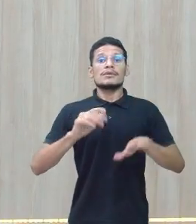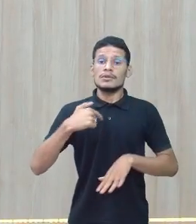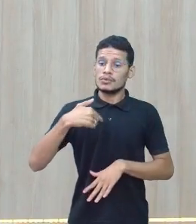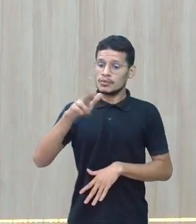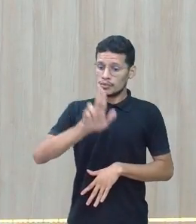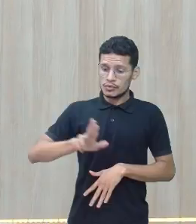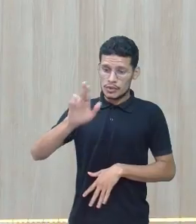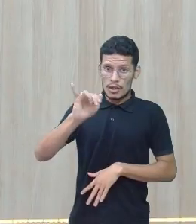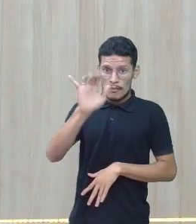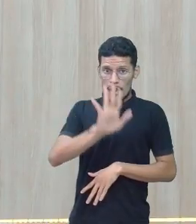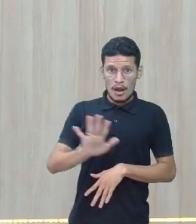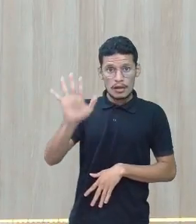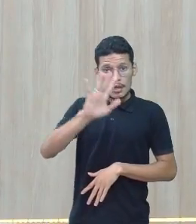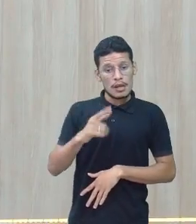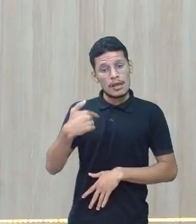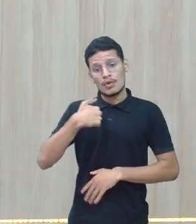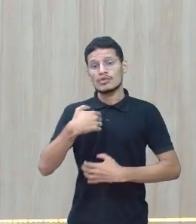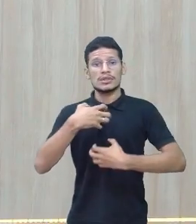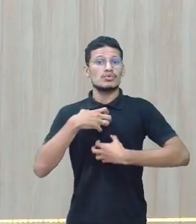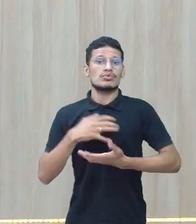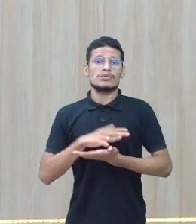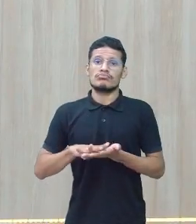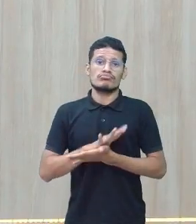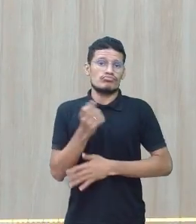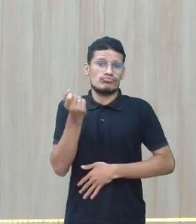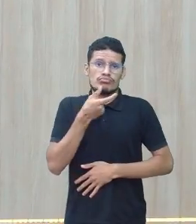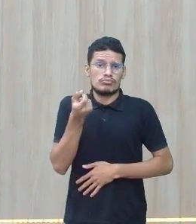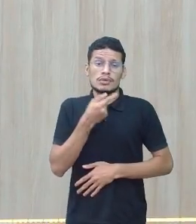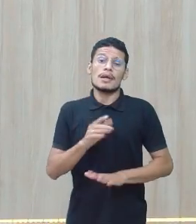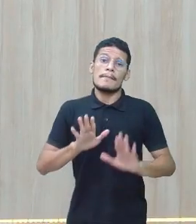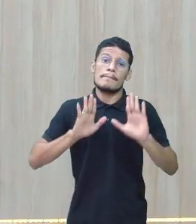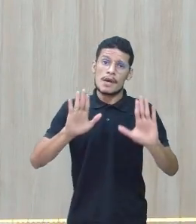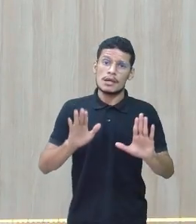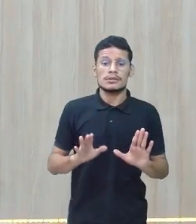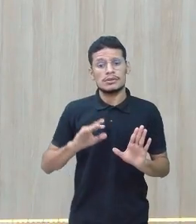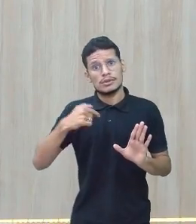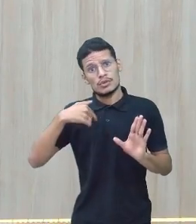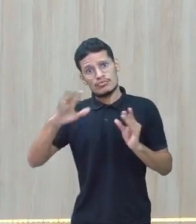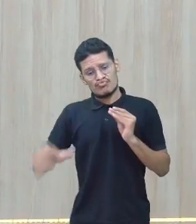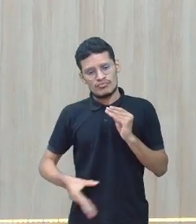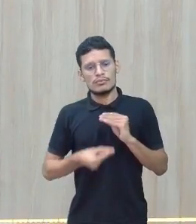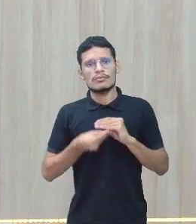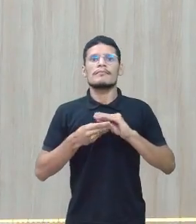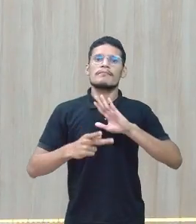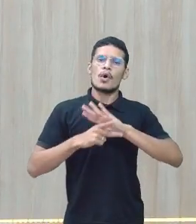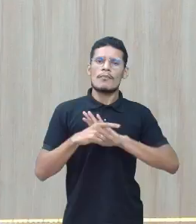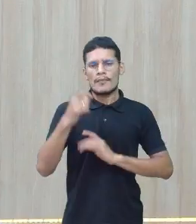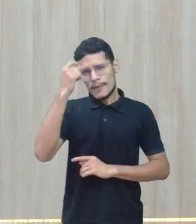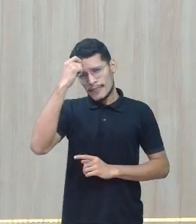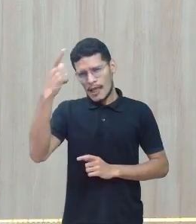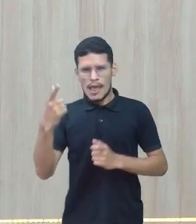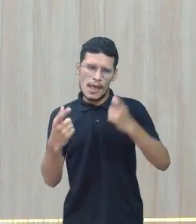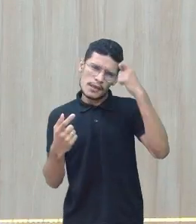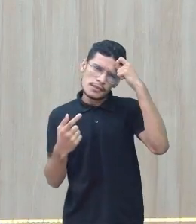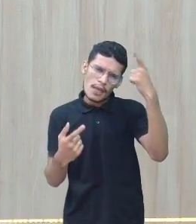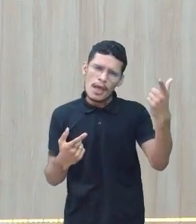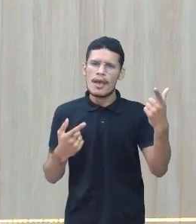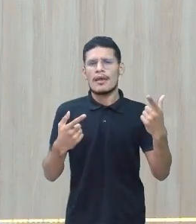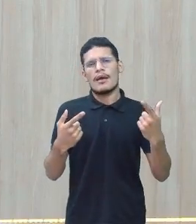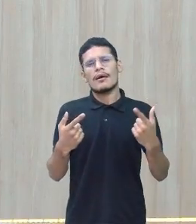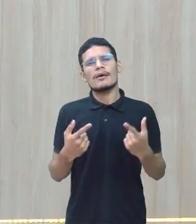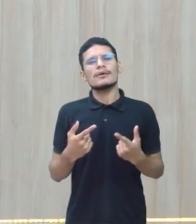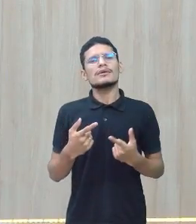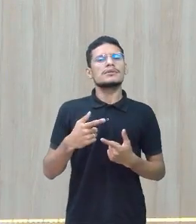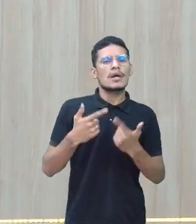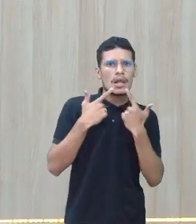imagens que aparentemente não me causam humor à primeira vista, mas aí eu complemento com alguma ideia, com algum balão, com algum